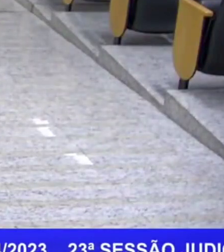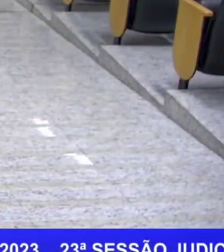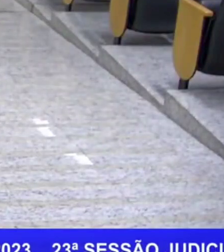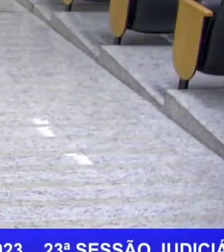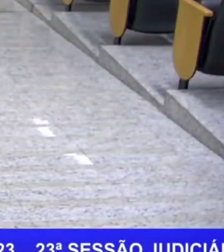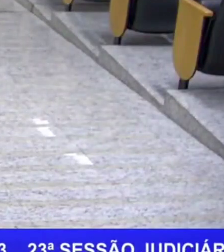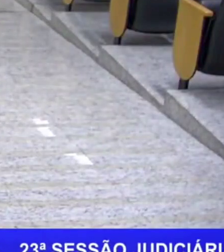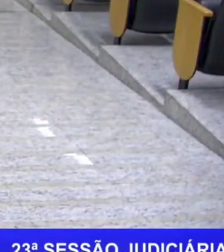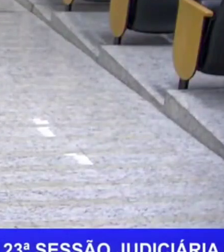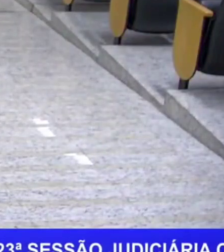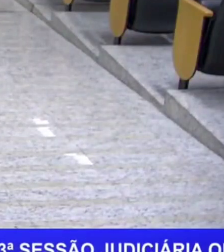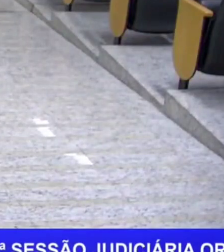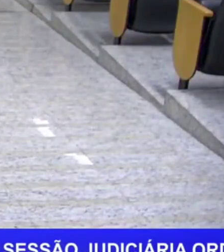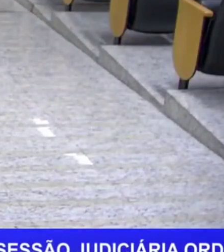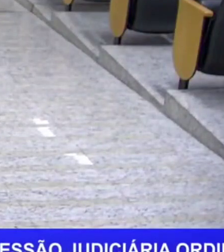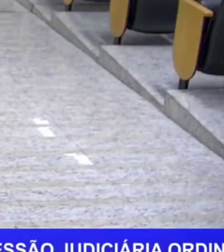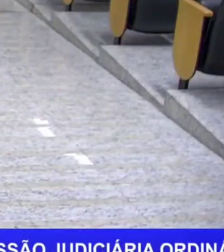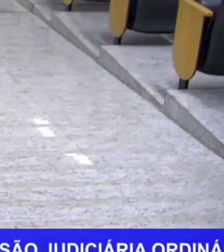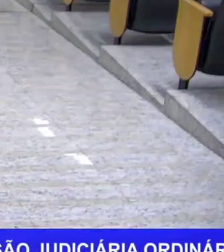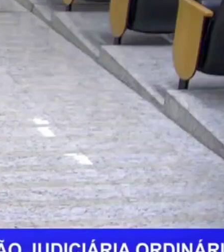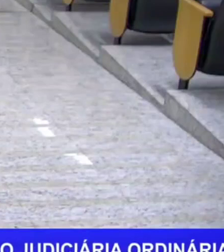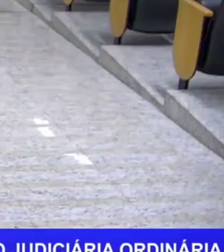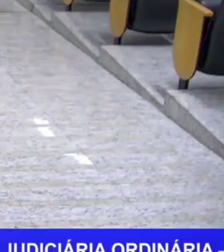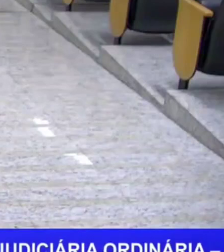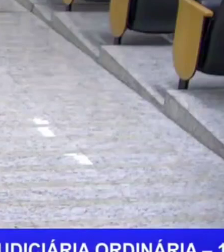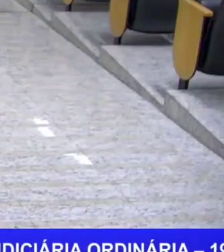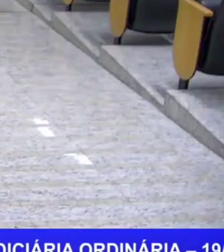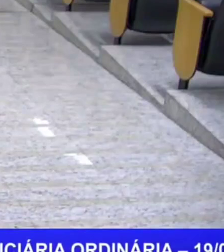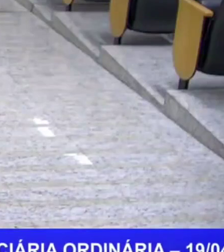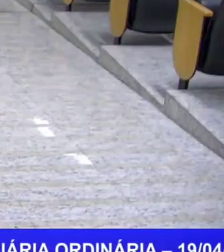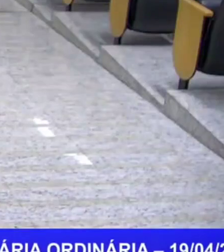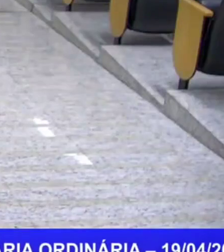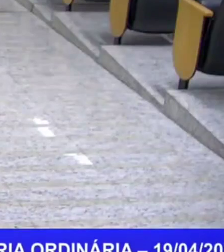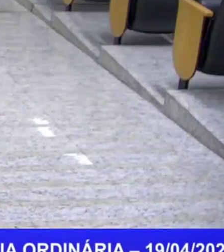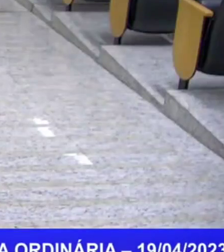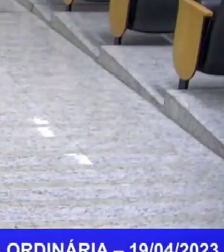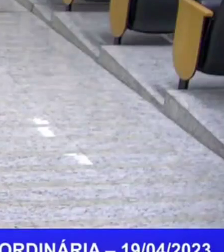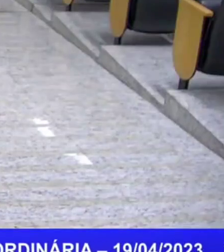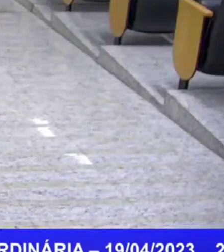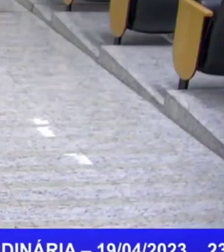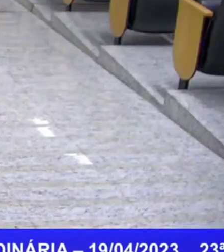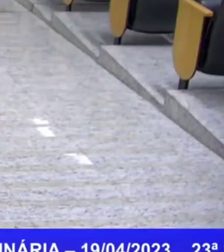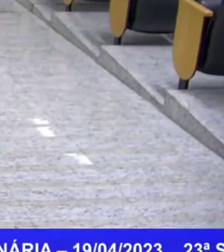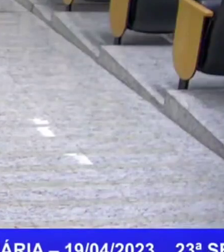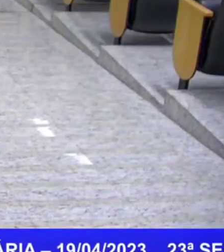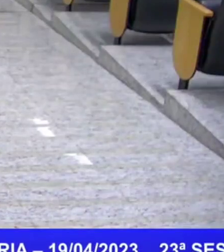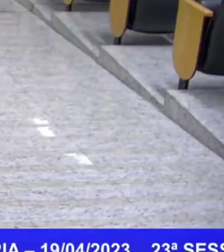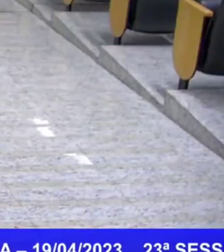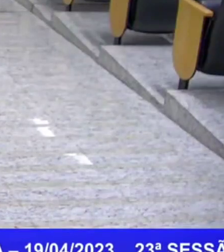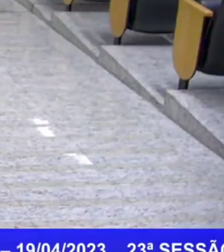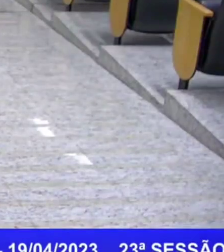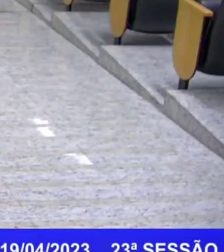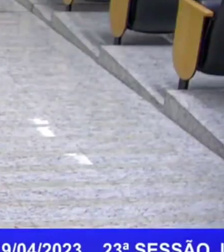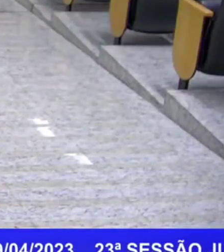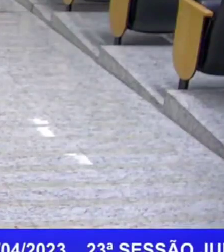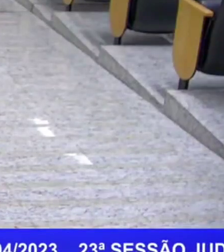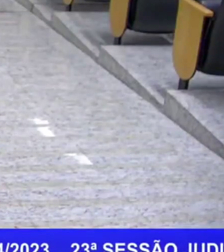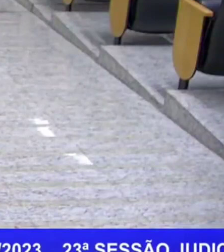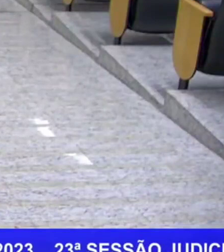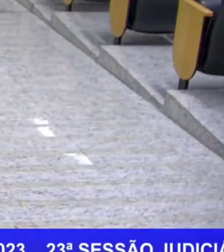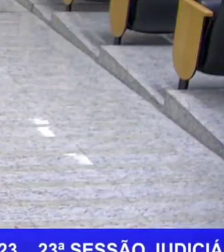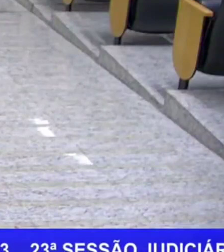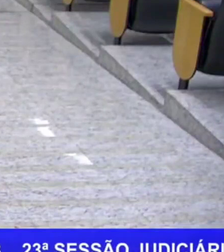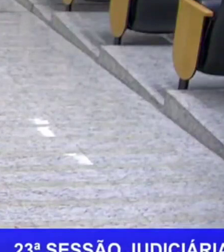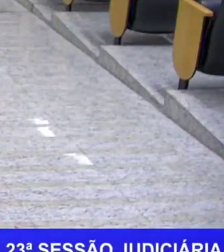estão se acomodando em seus lugares na tribuna localizada ao lado esquerdo, direito e ao centro